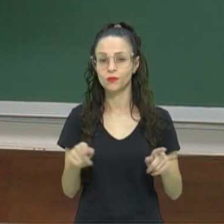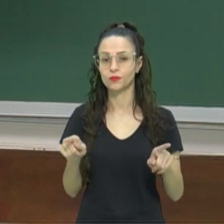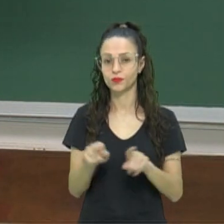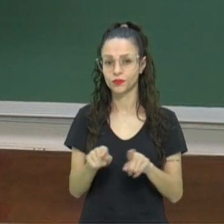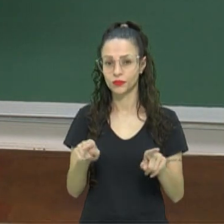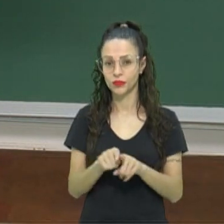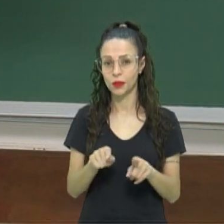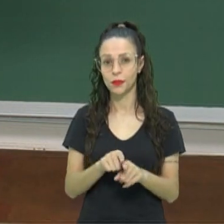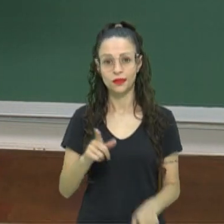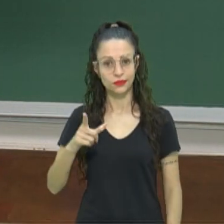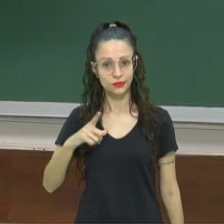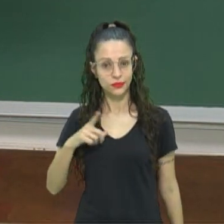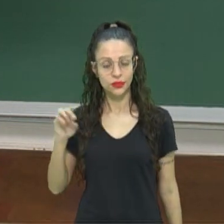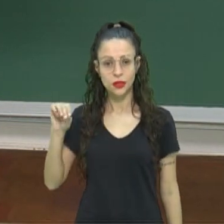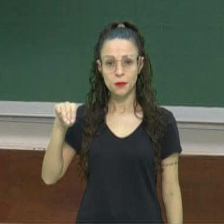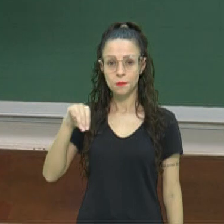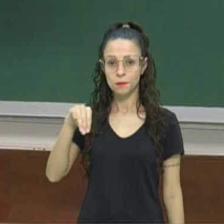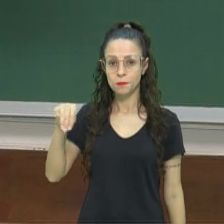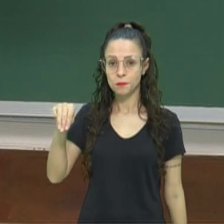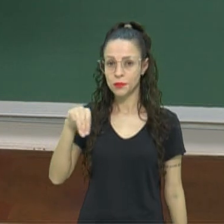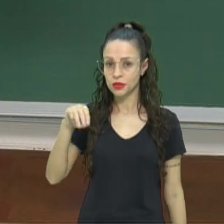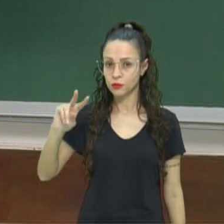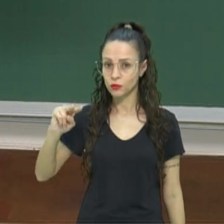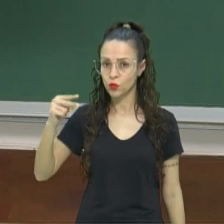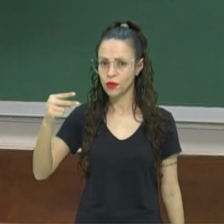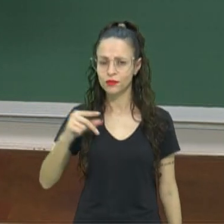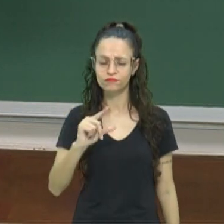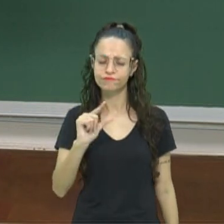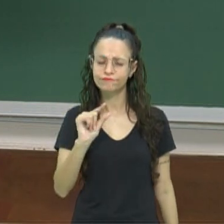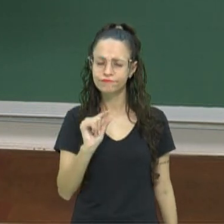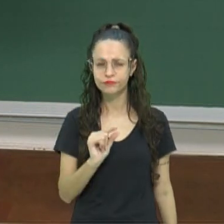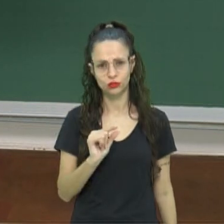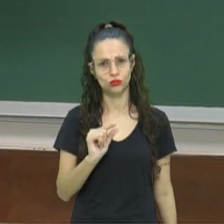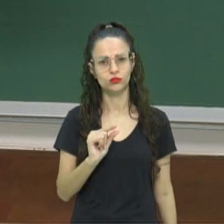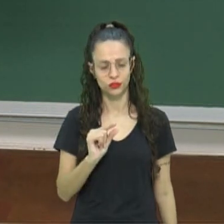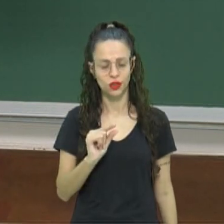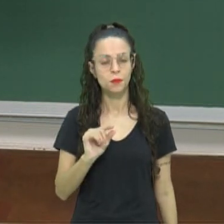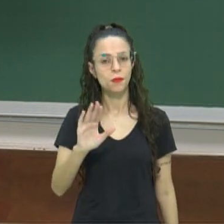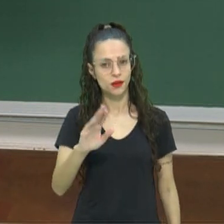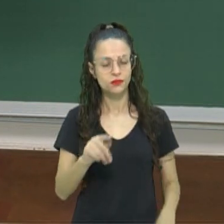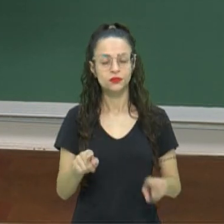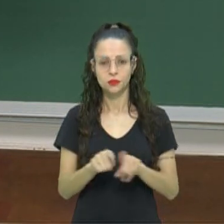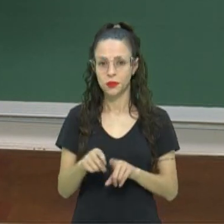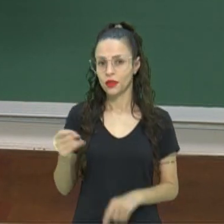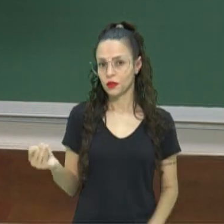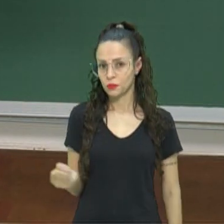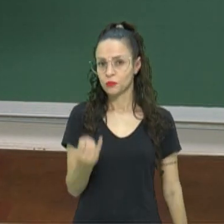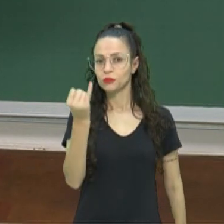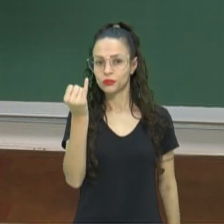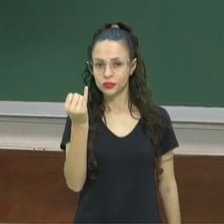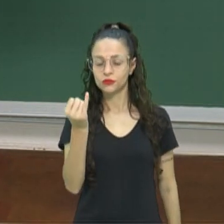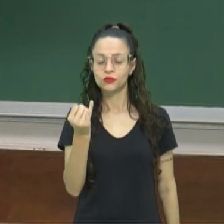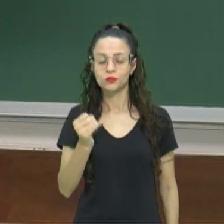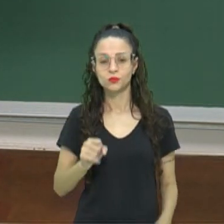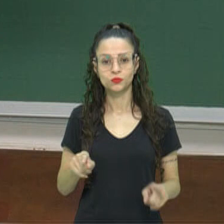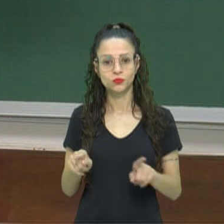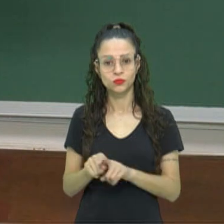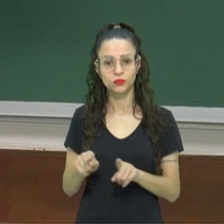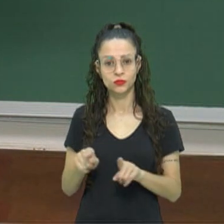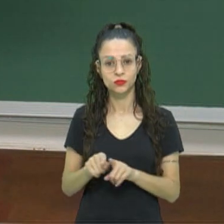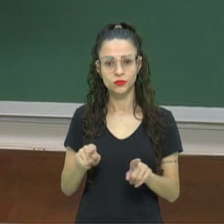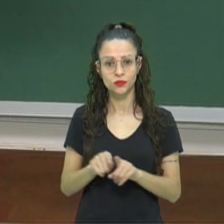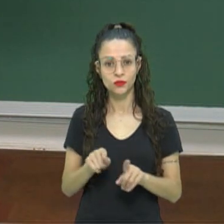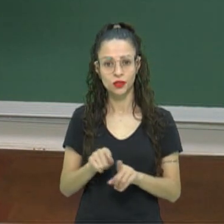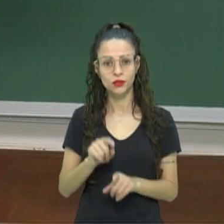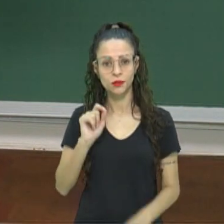o milímetro quadrado, que é menor ainda, bem pequenininho, mas também é bem importante. E temos um múltiplo,